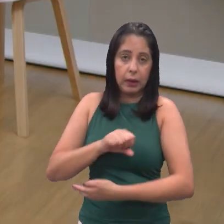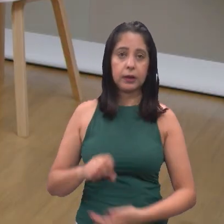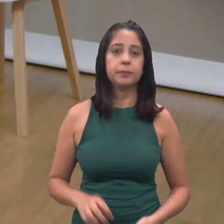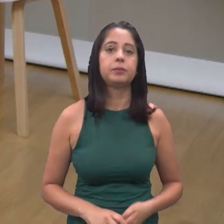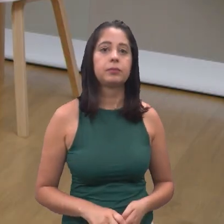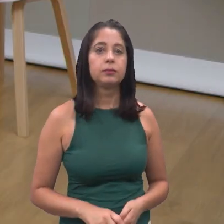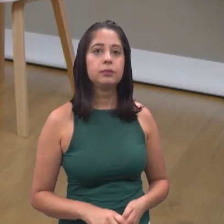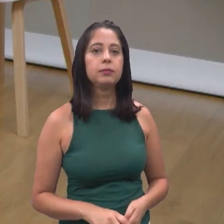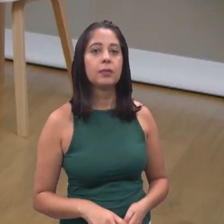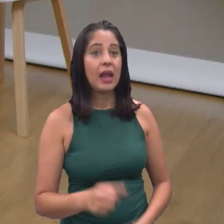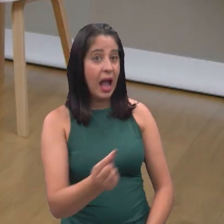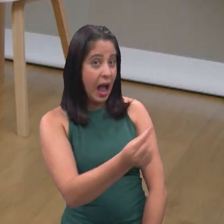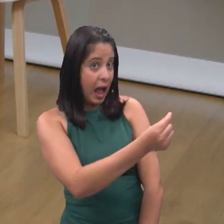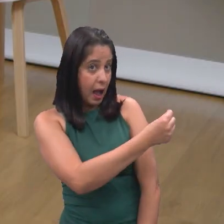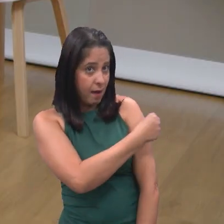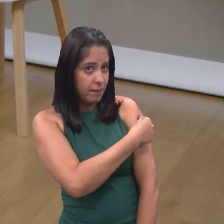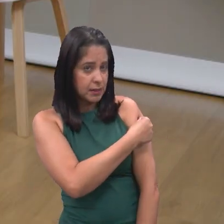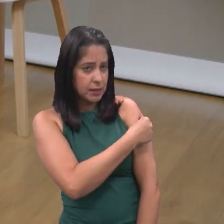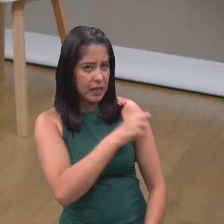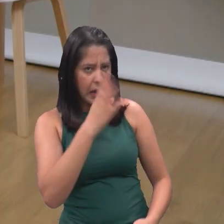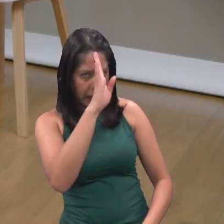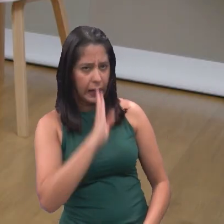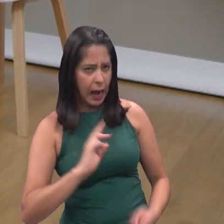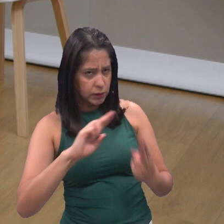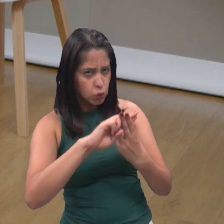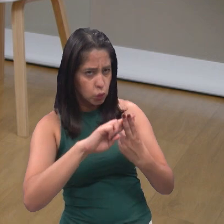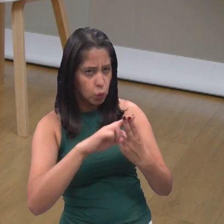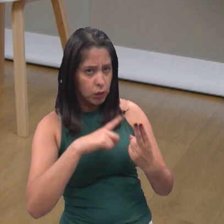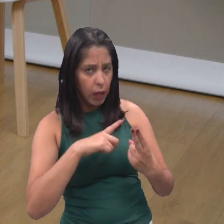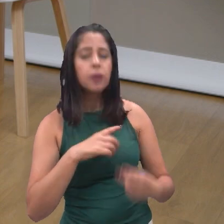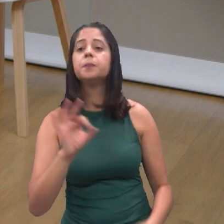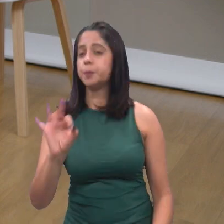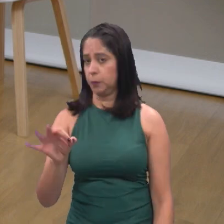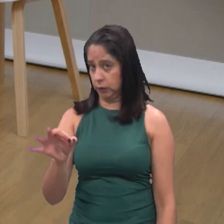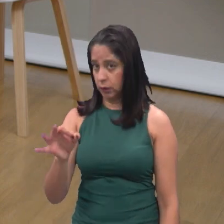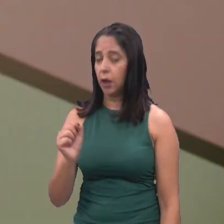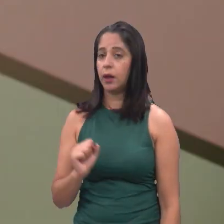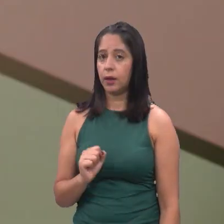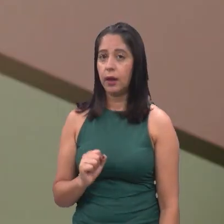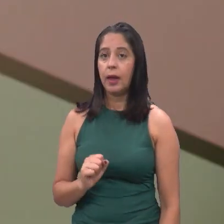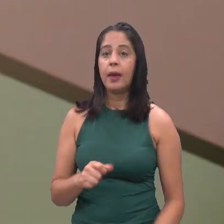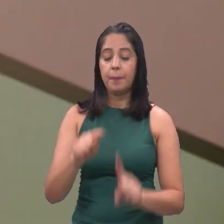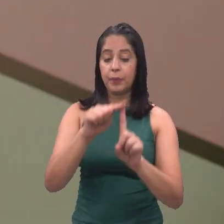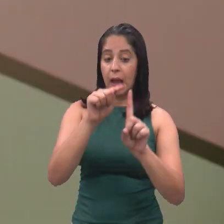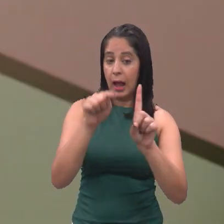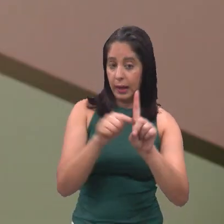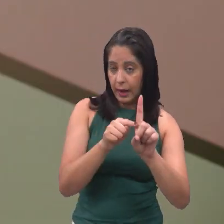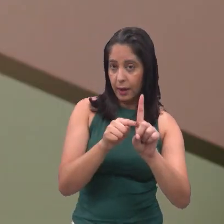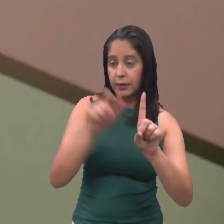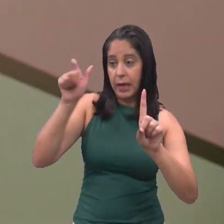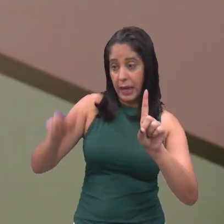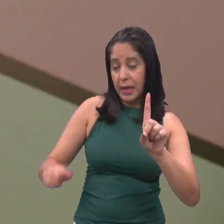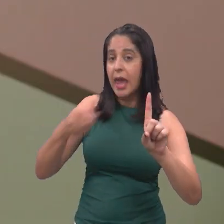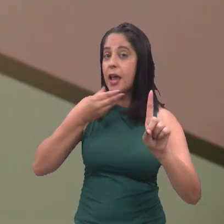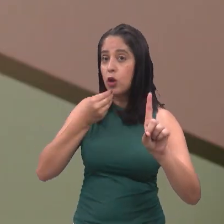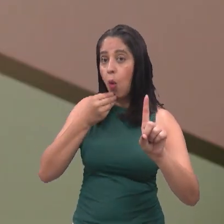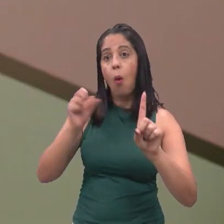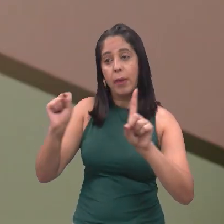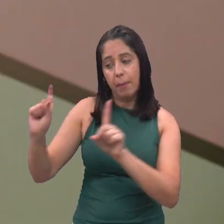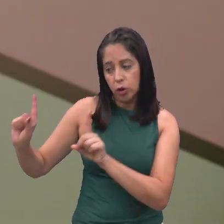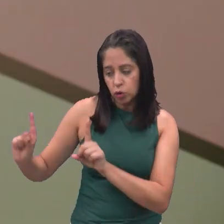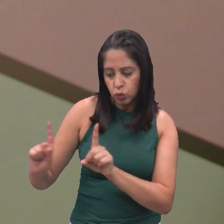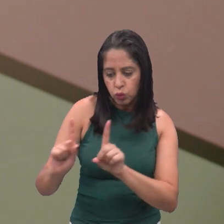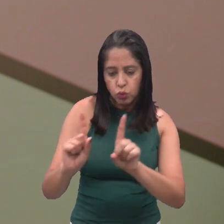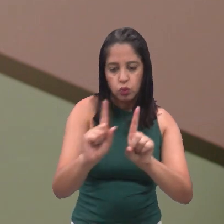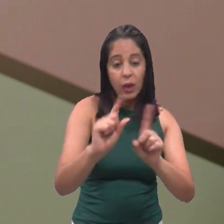vacina, ele é oferecido pelo SUS? É oferecido pelo SUS. Então, tanto para a mãe quanto para o pai, é só procurar a unidade básica de